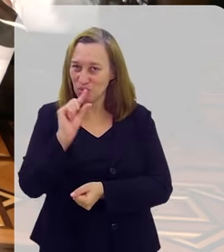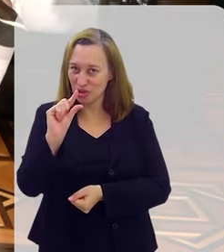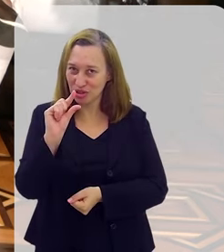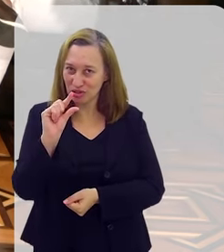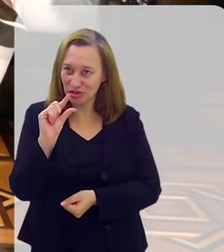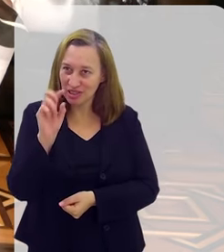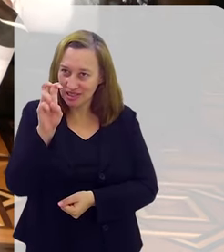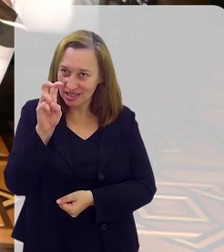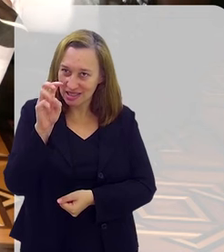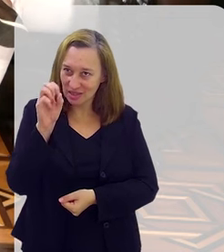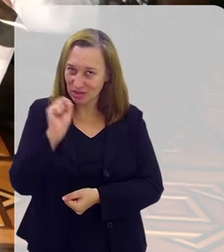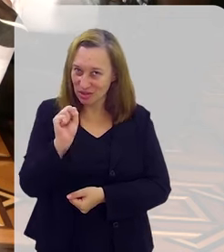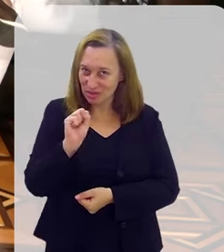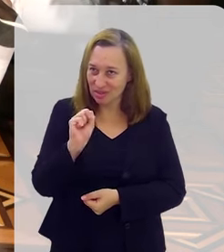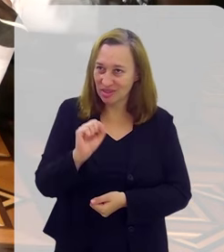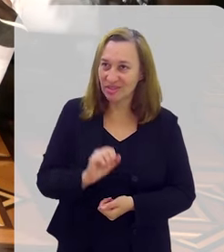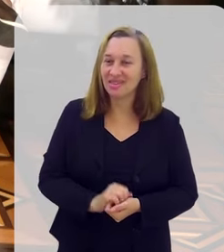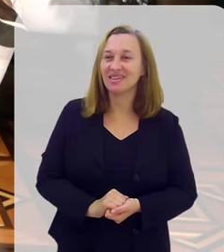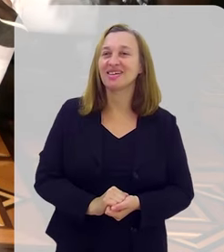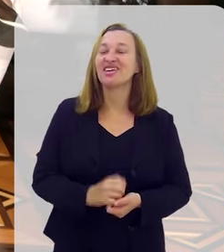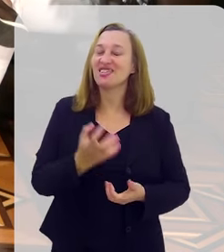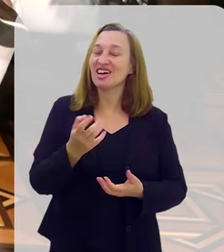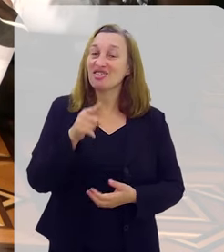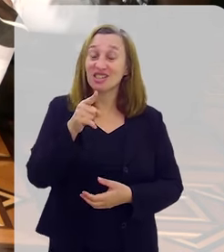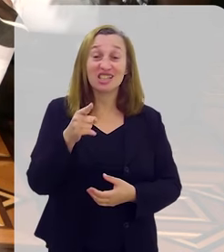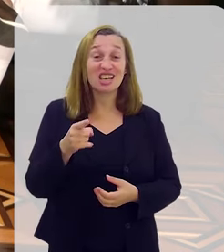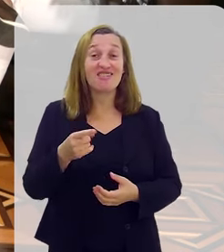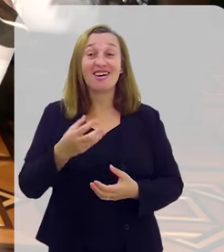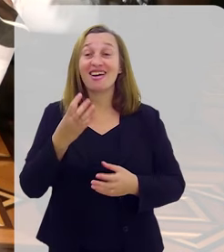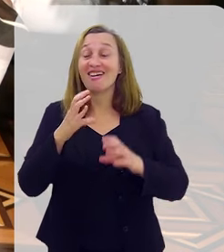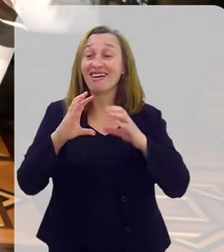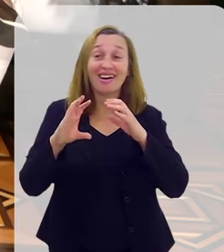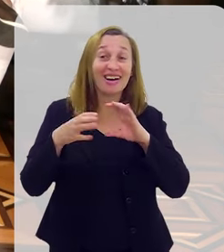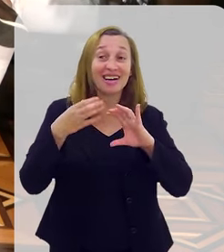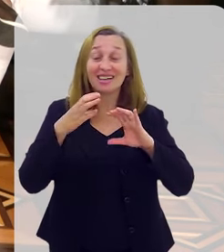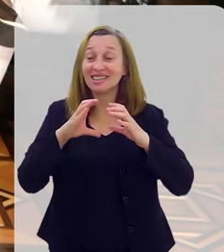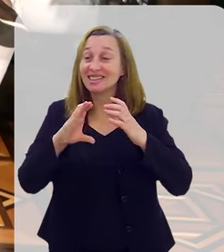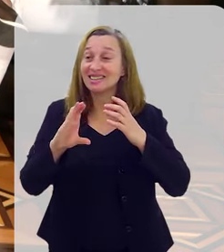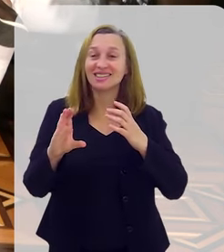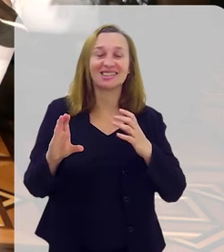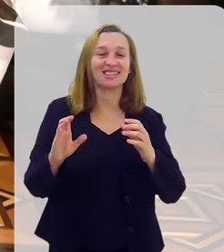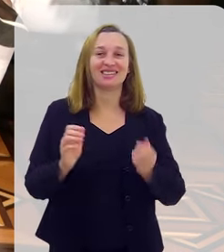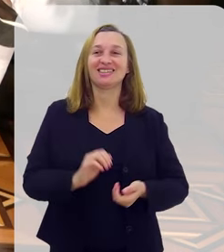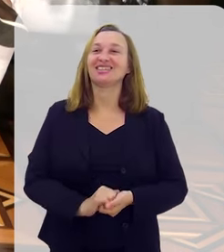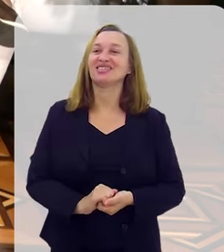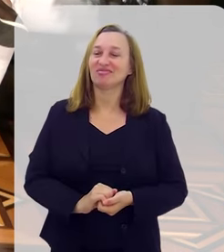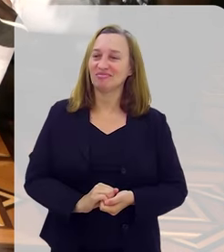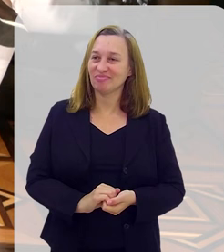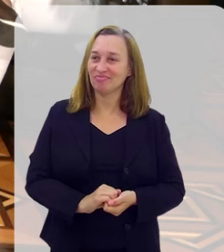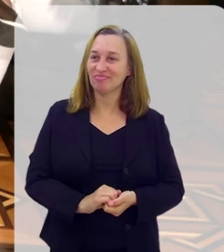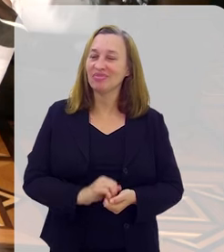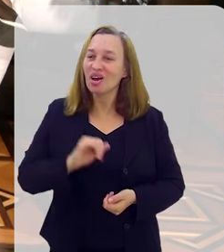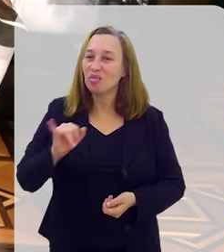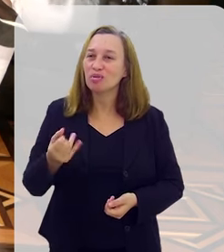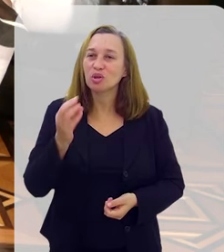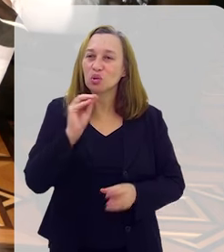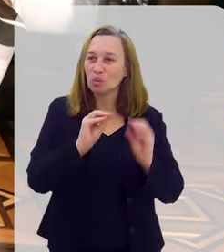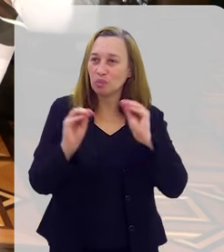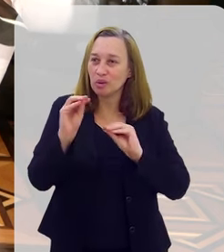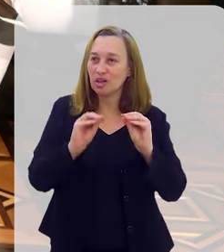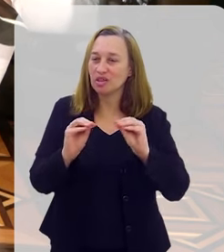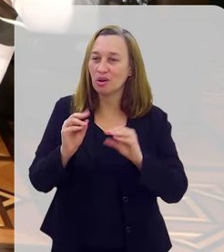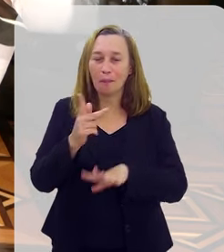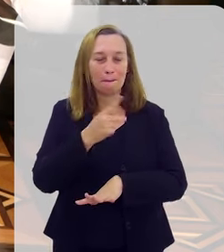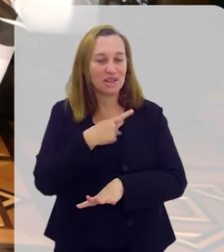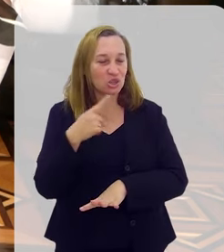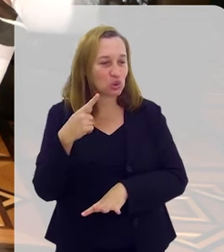só um pouquinho. Vamos nessa. 5 segundinhos. Eu quero que você derrame todo esse estilo, esse potencial musical. Aproveita e manda um